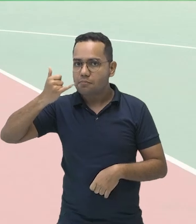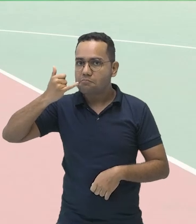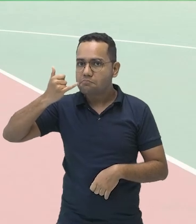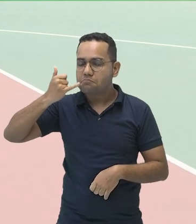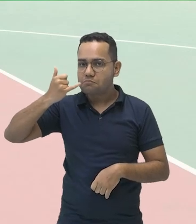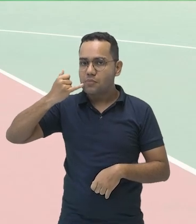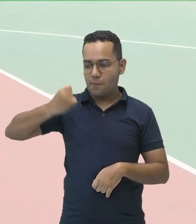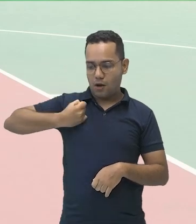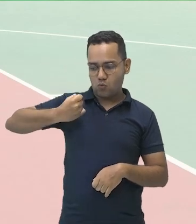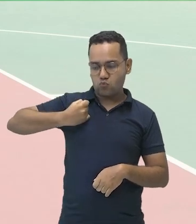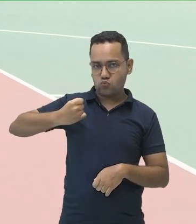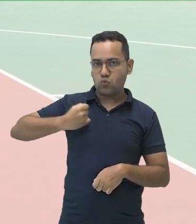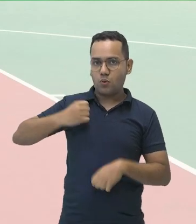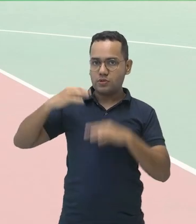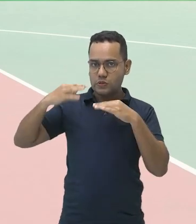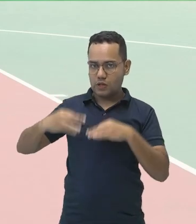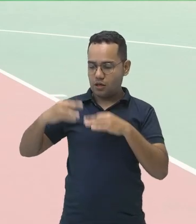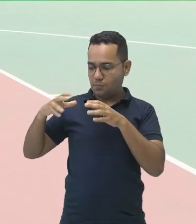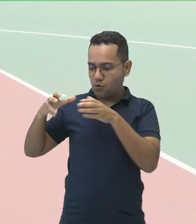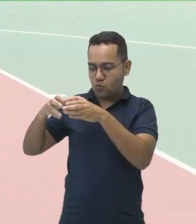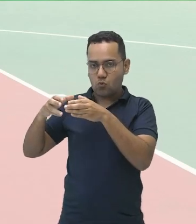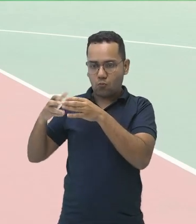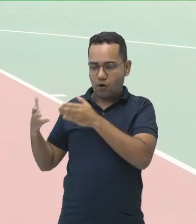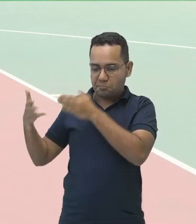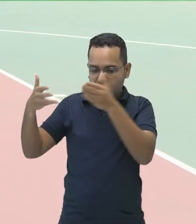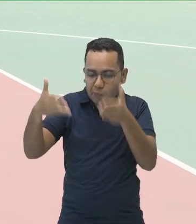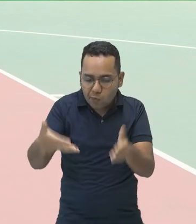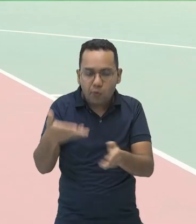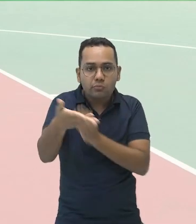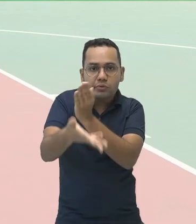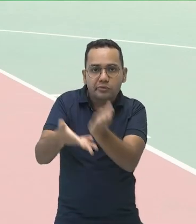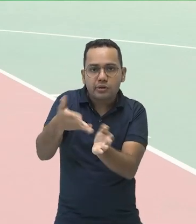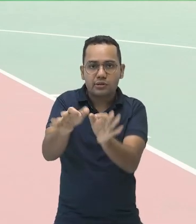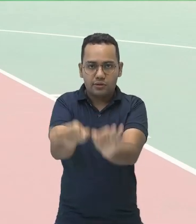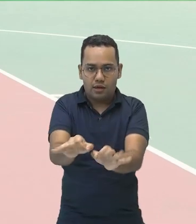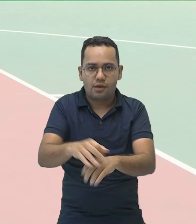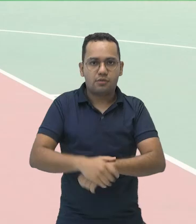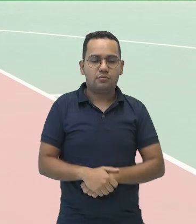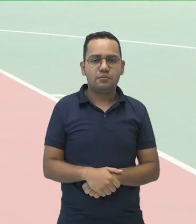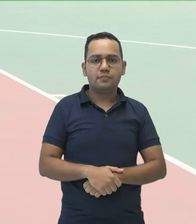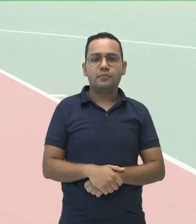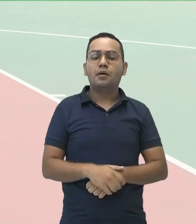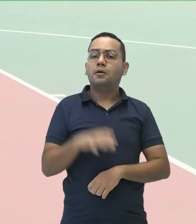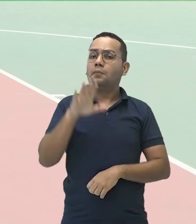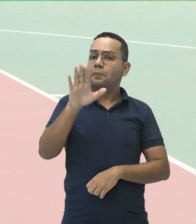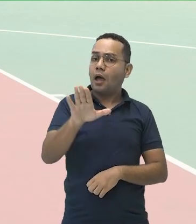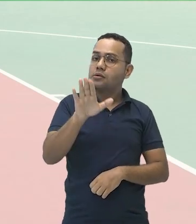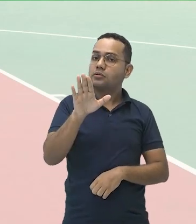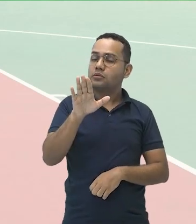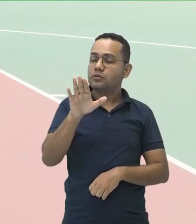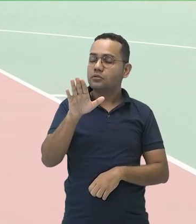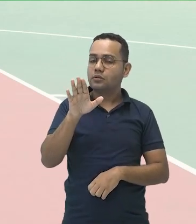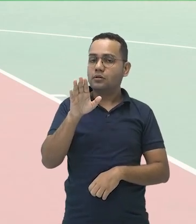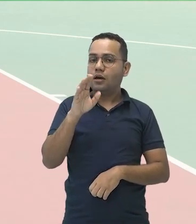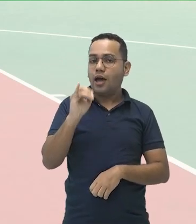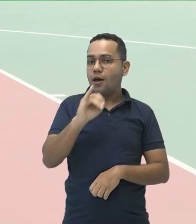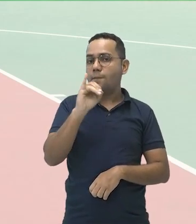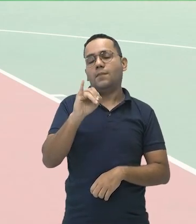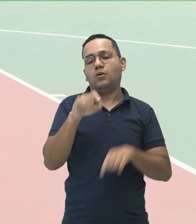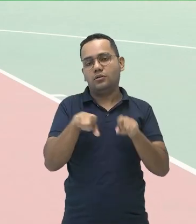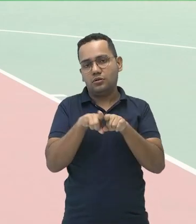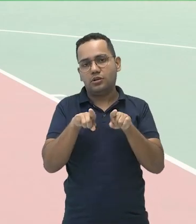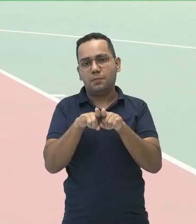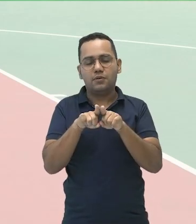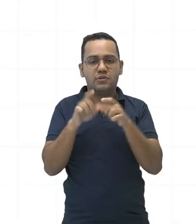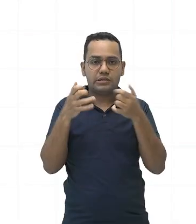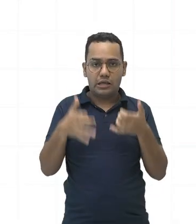como mais uma vez, para os acidentes muito graves e para os acidentes leves também, tá certo? E aí eu quero trazer